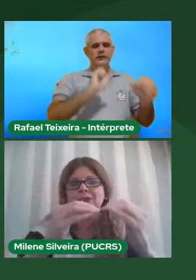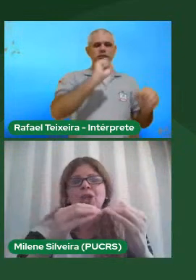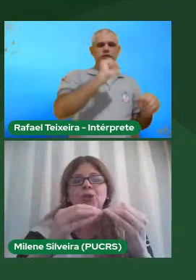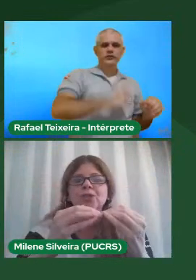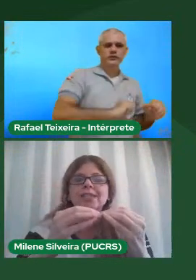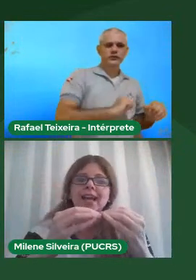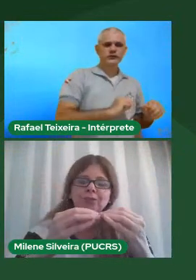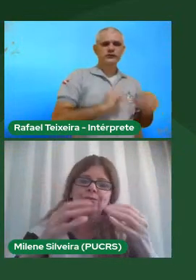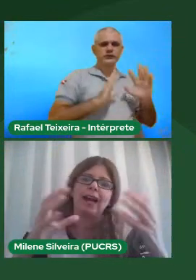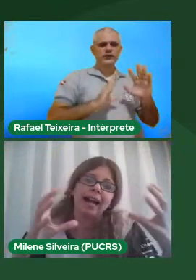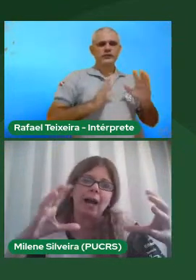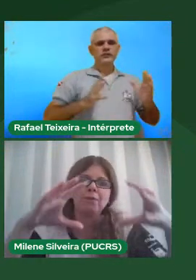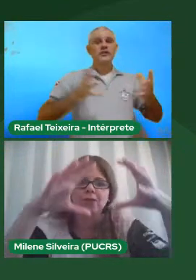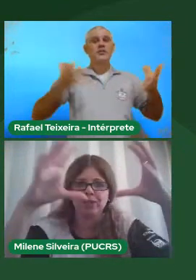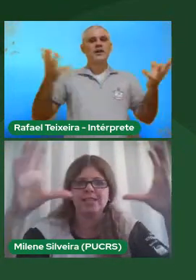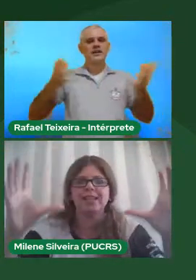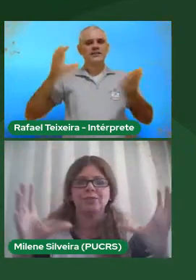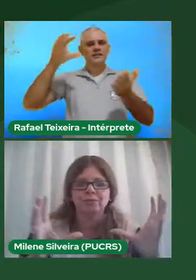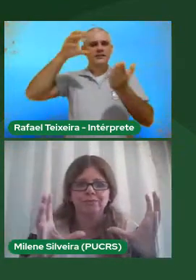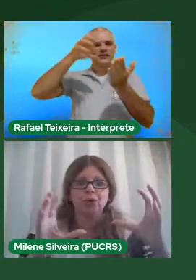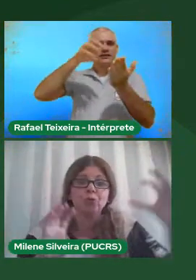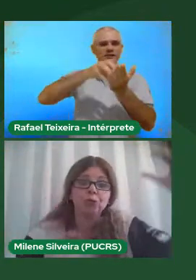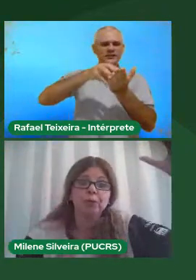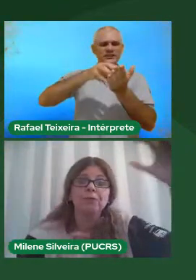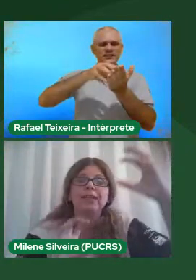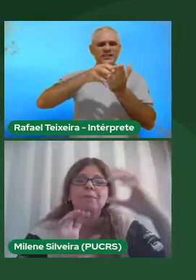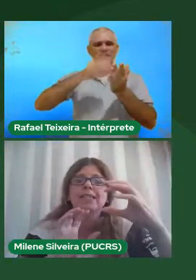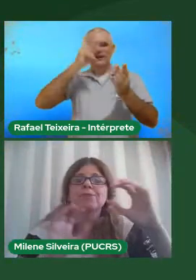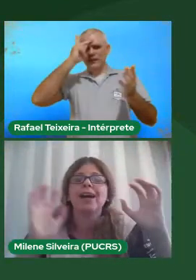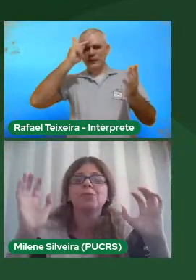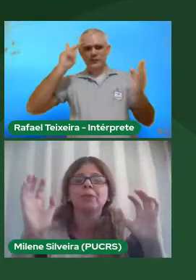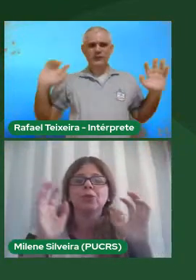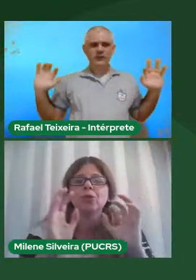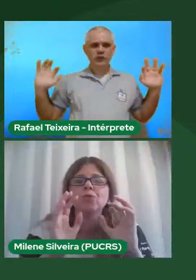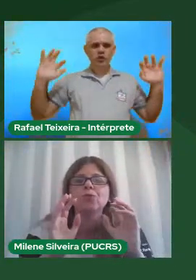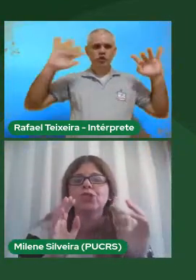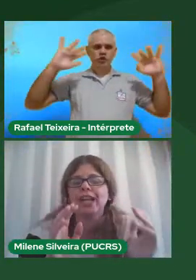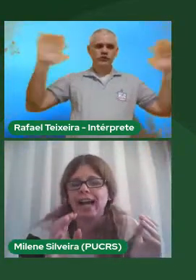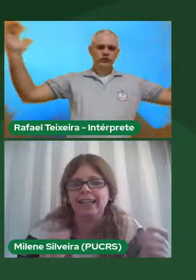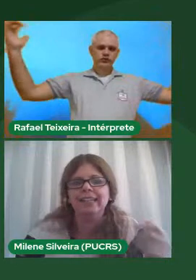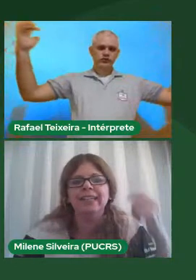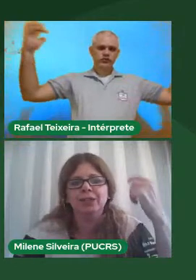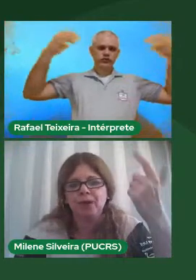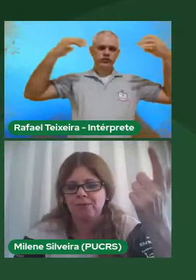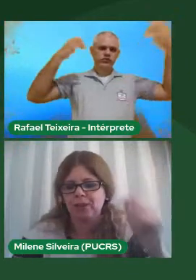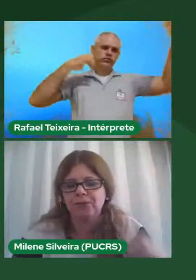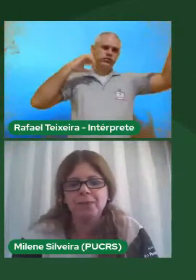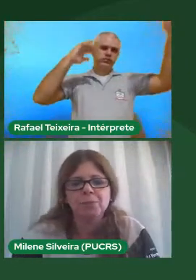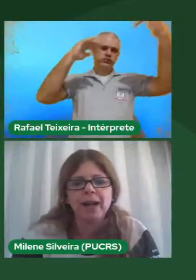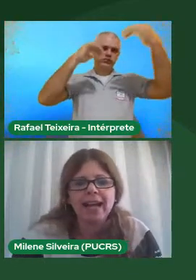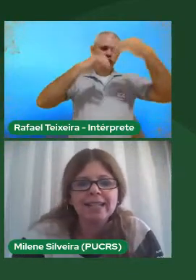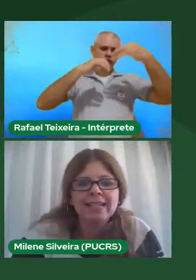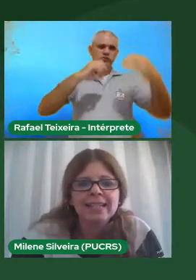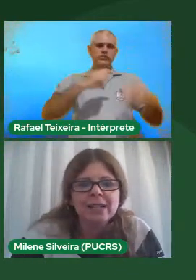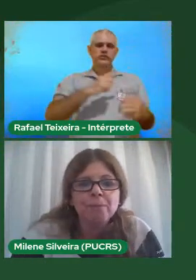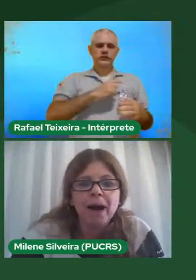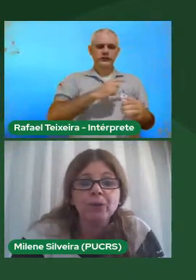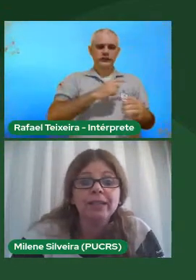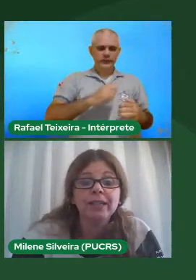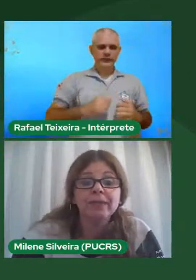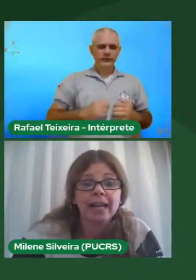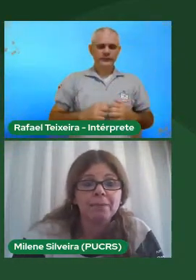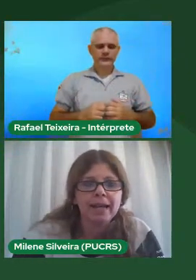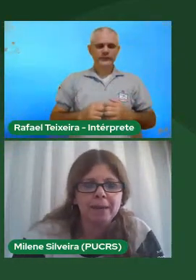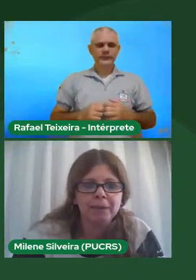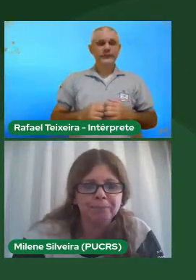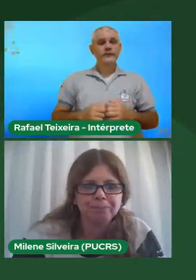mas no centro acaba favorecendo todo mundo, porque fica mais fácil para todo mundo chegar no evento. Vamos para São Paulo,